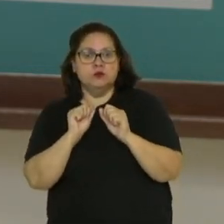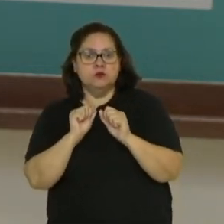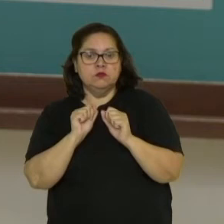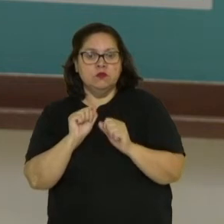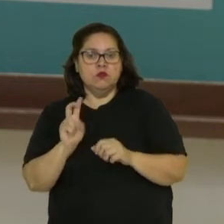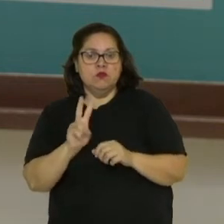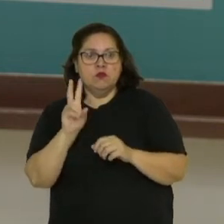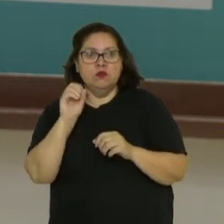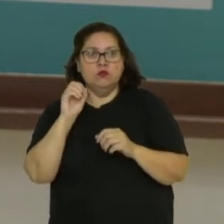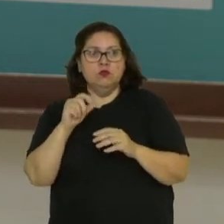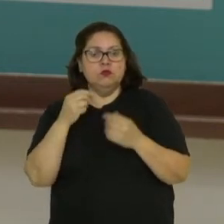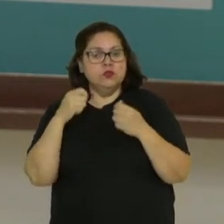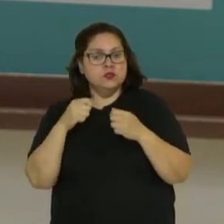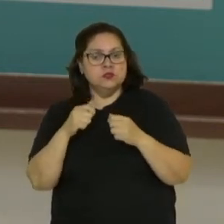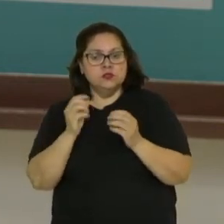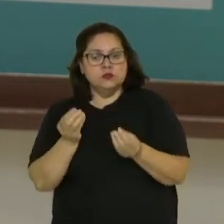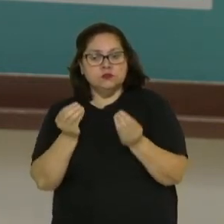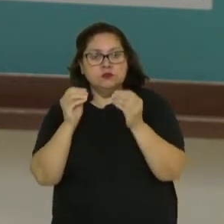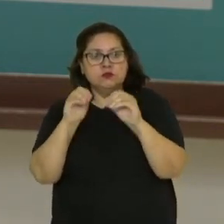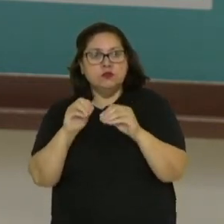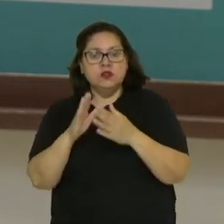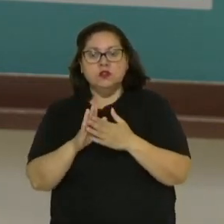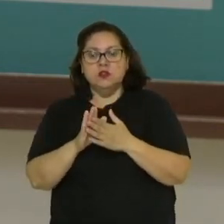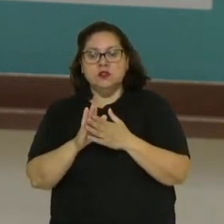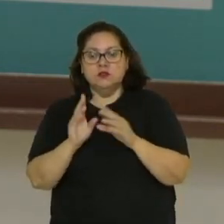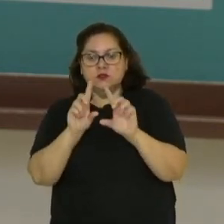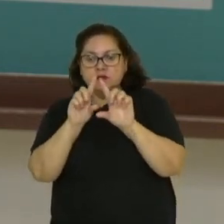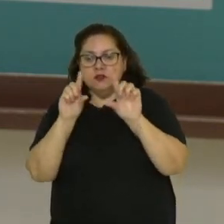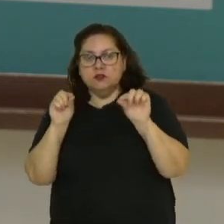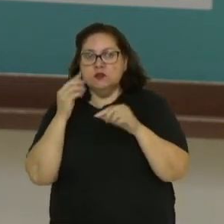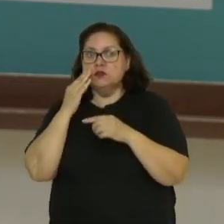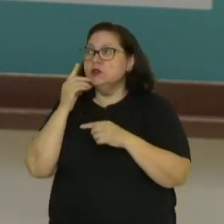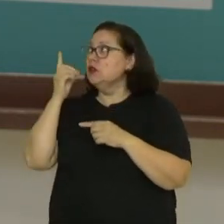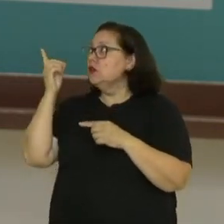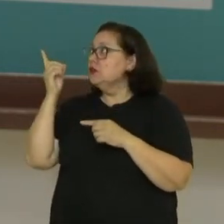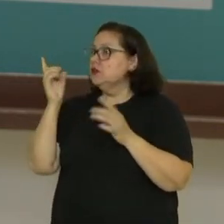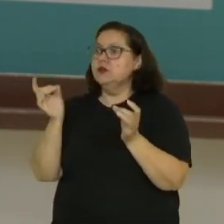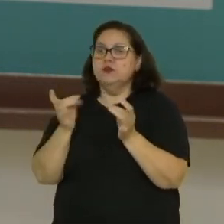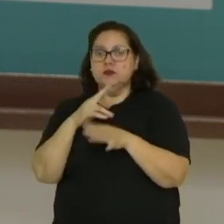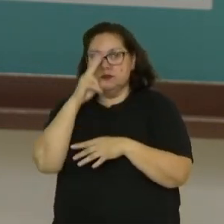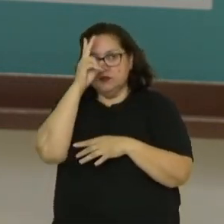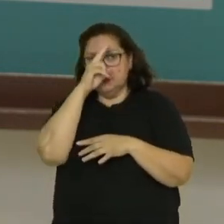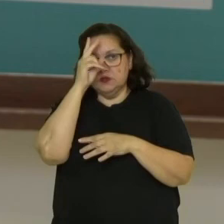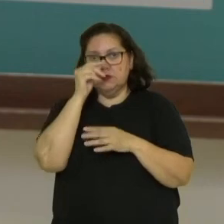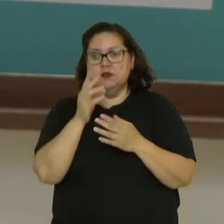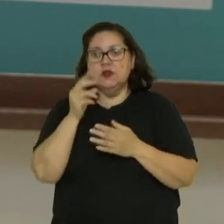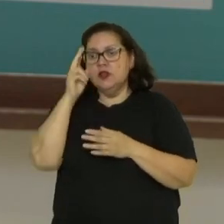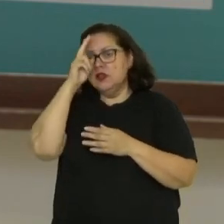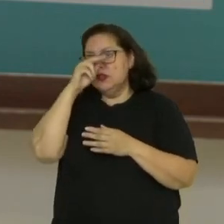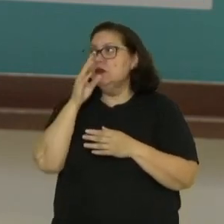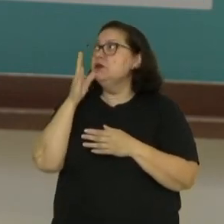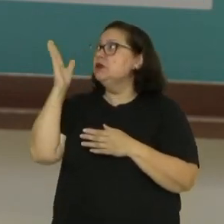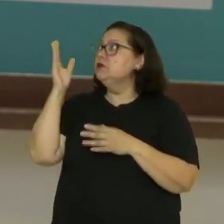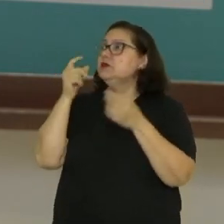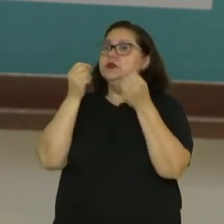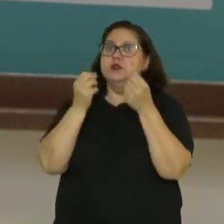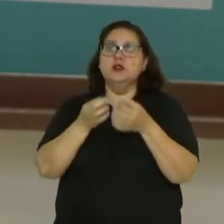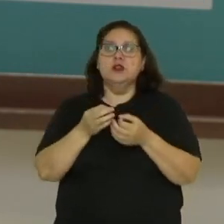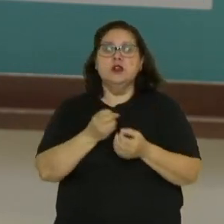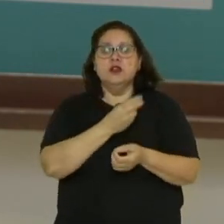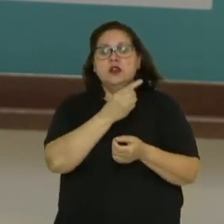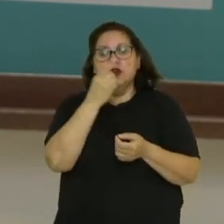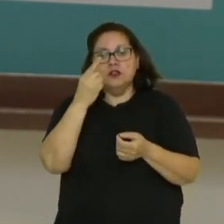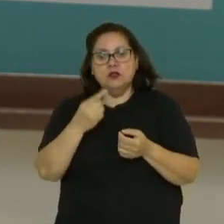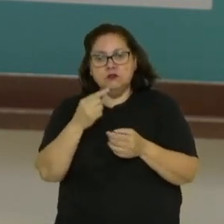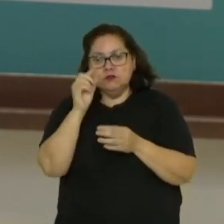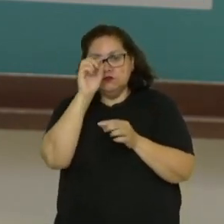o volume, eu preciso aplicar esta formulazinha que a gente acabou de lembrar, e lembrando exatamente de cada um